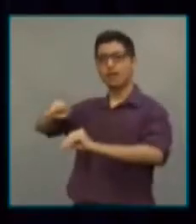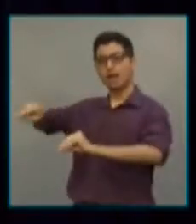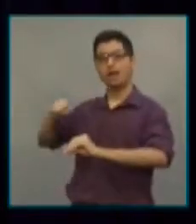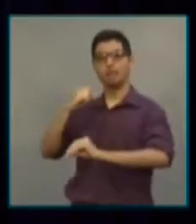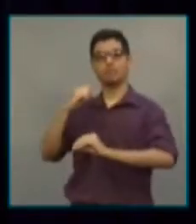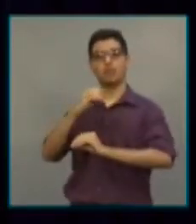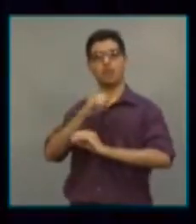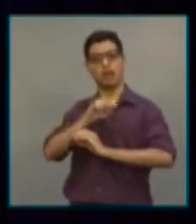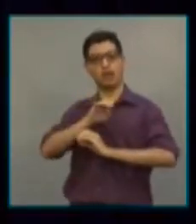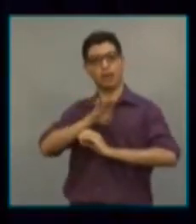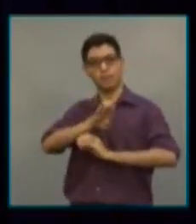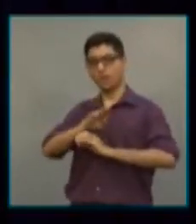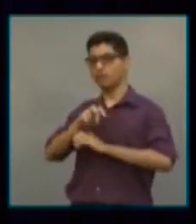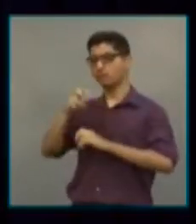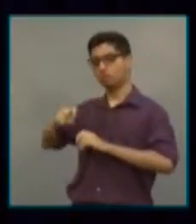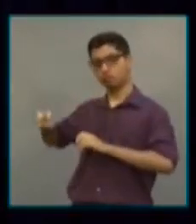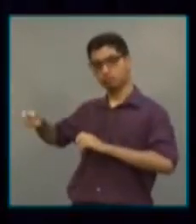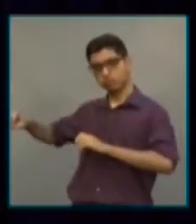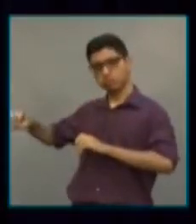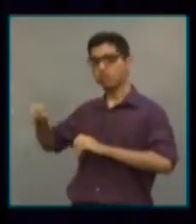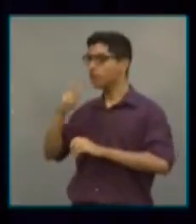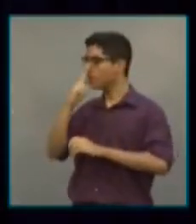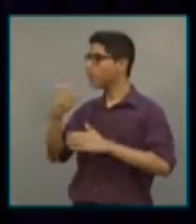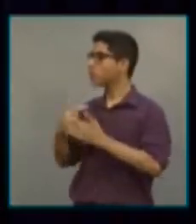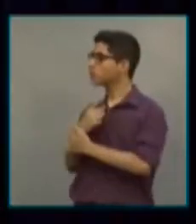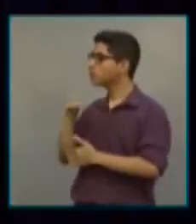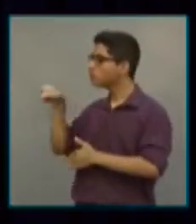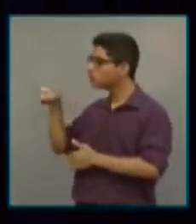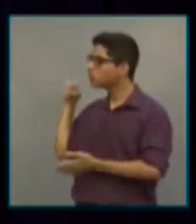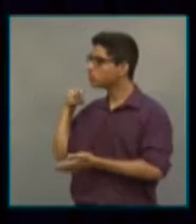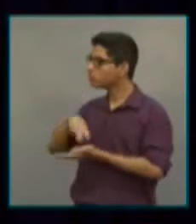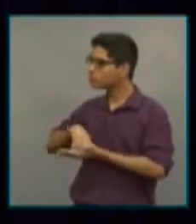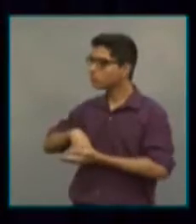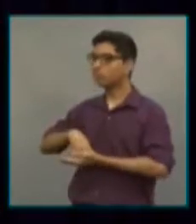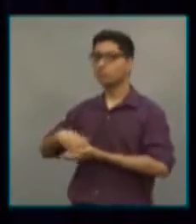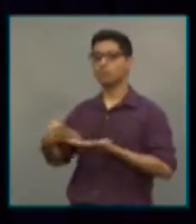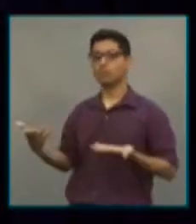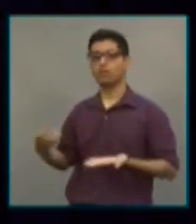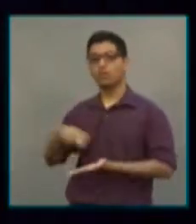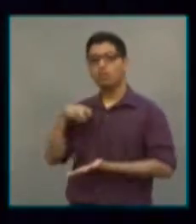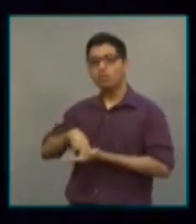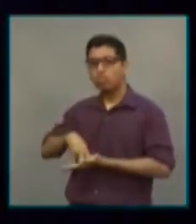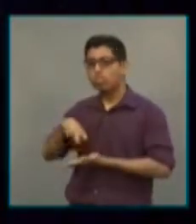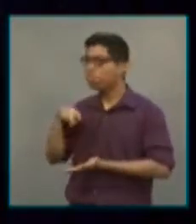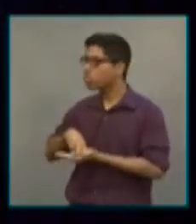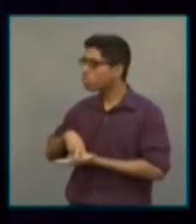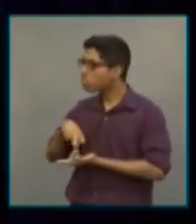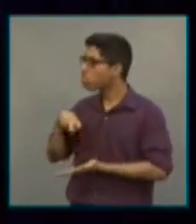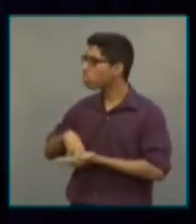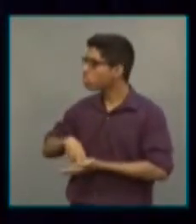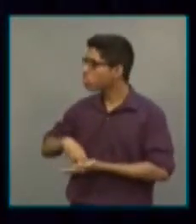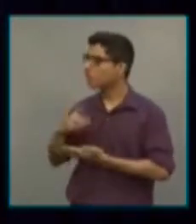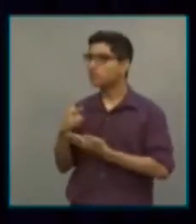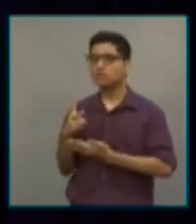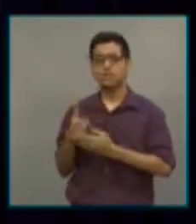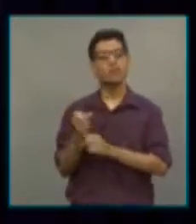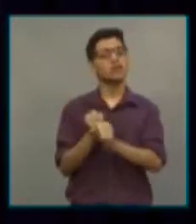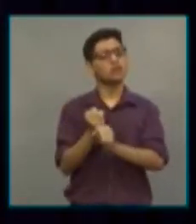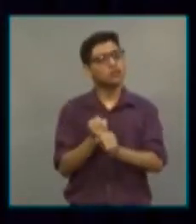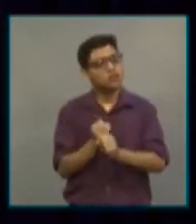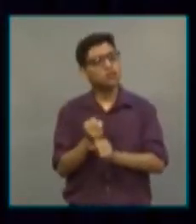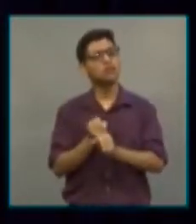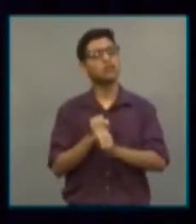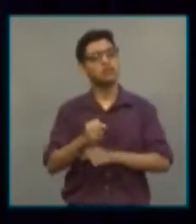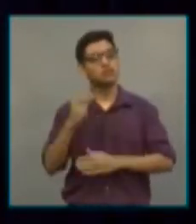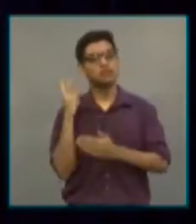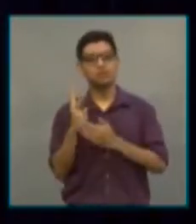deixaram a advocacia de joelhos, com pires na mão, anuidade caríssima. Todos os anos aumenta o número